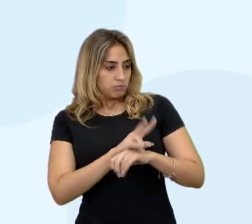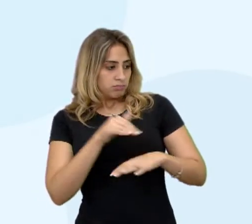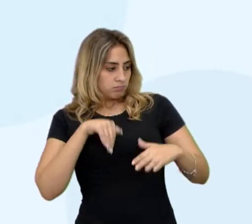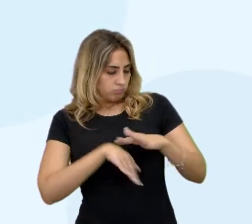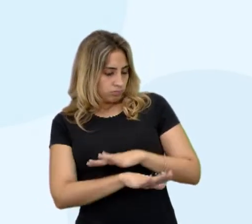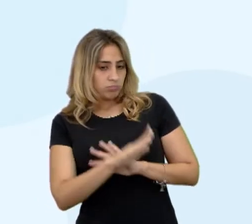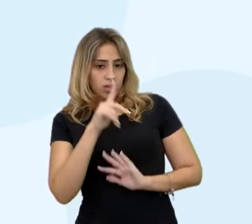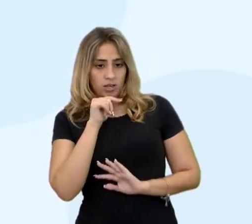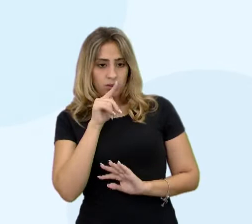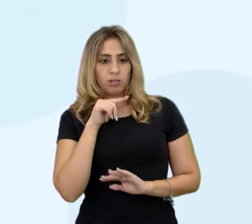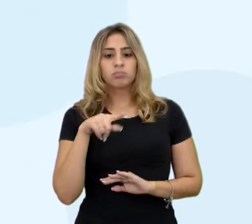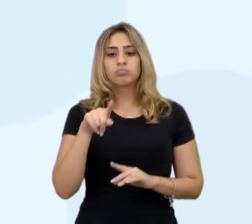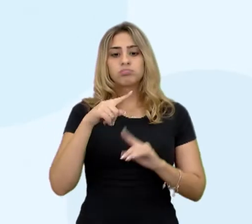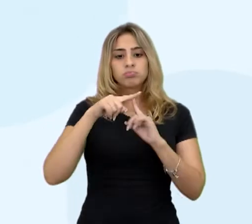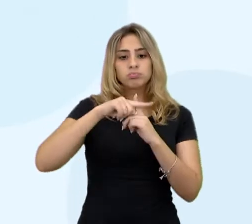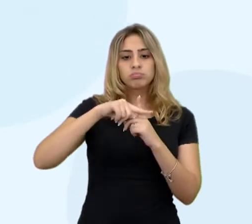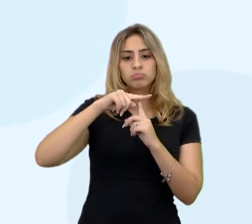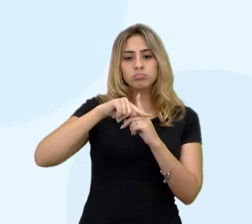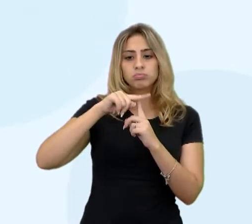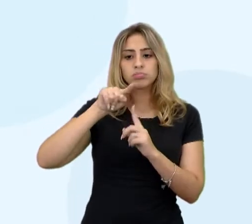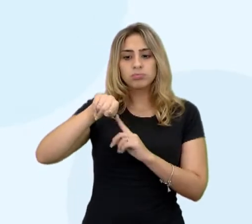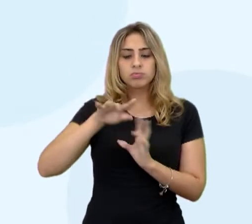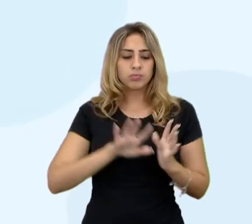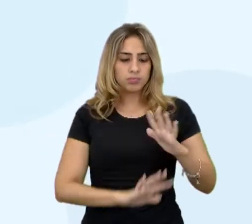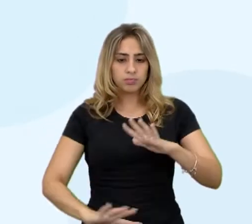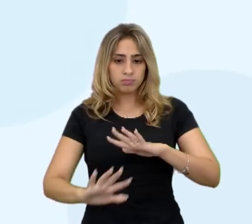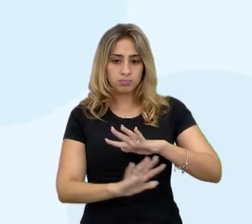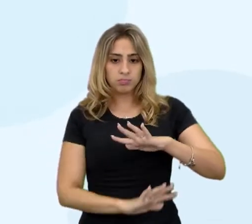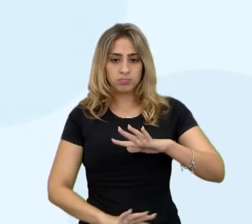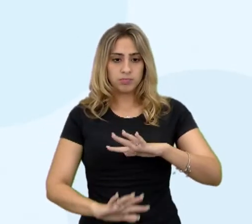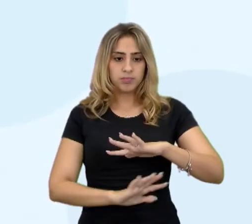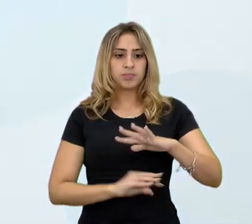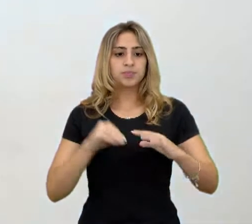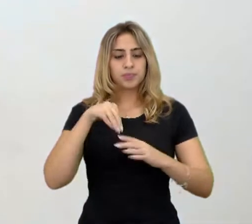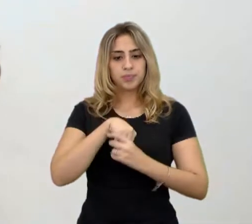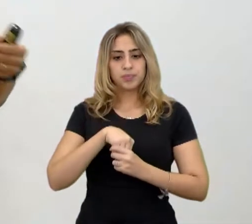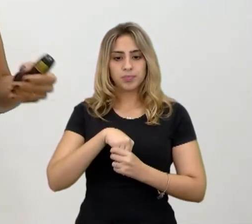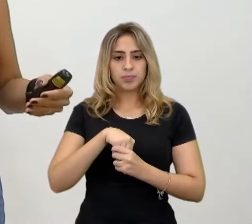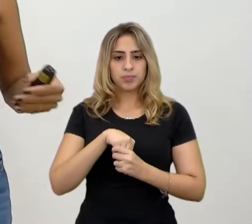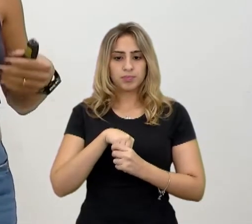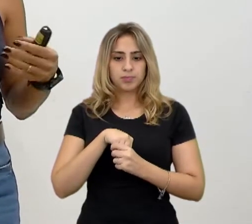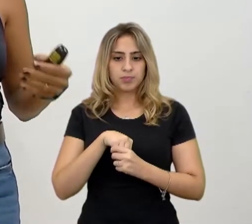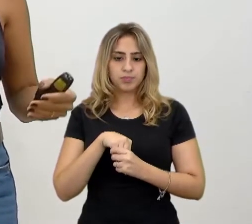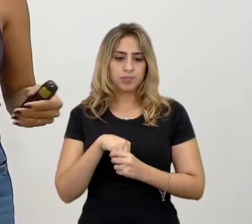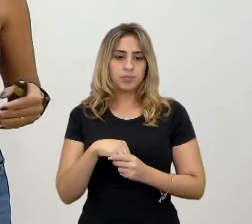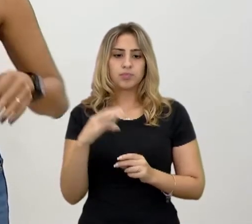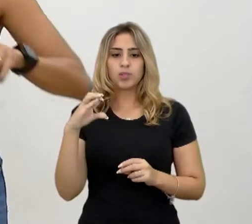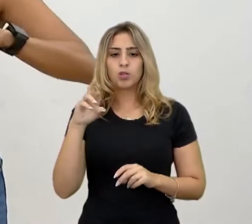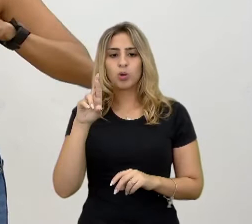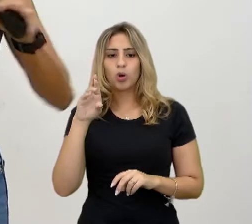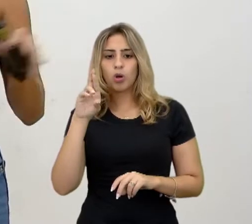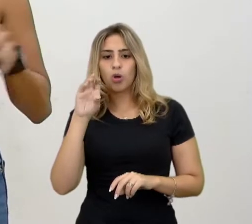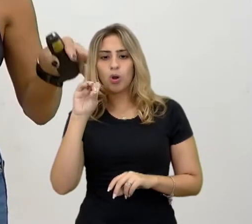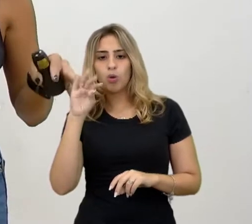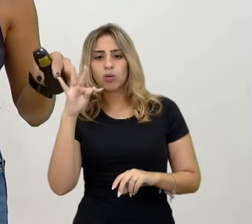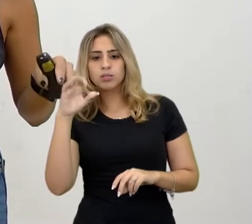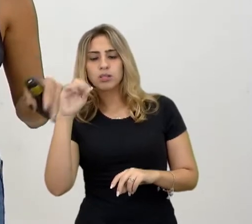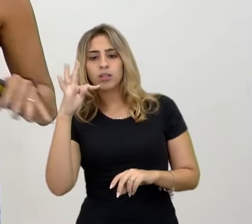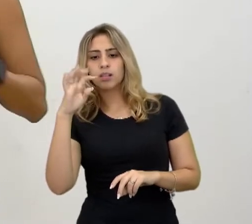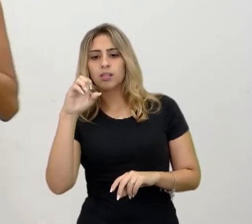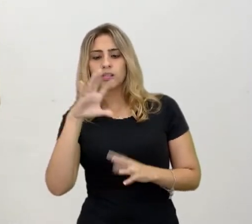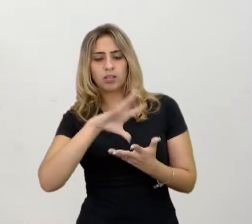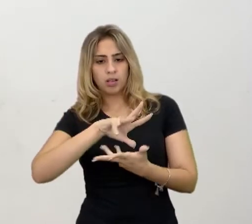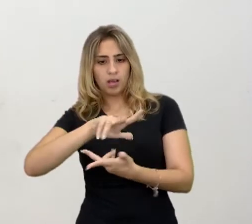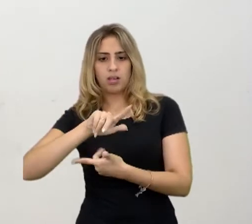temperaturas moderadas, os reservatórios são essas regiões aí, né, dentro da nossa crosta terrestre, que tem água